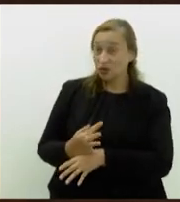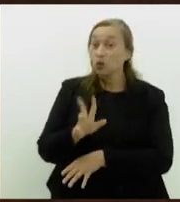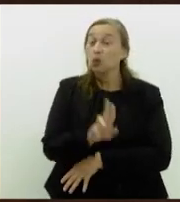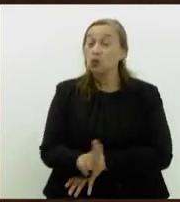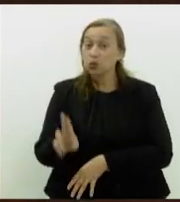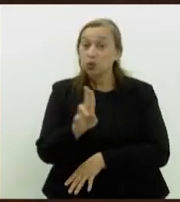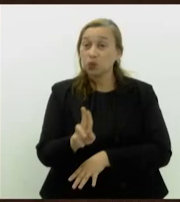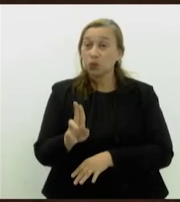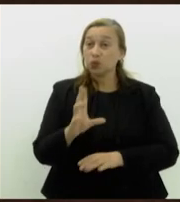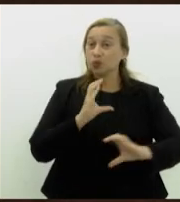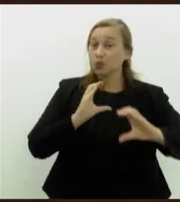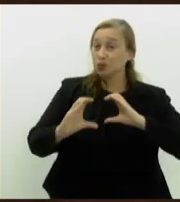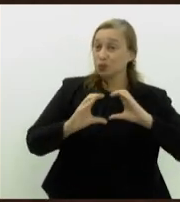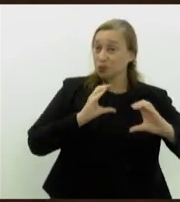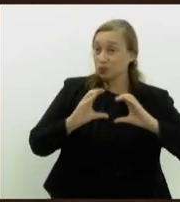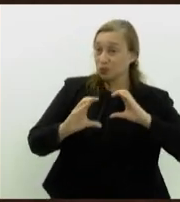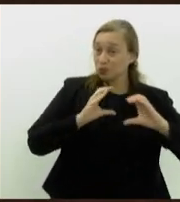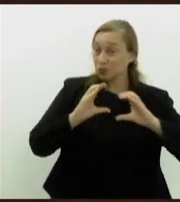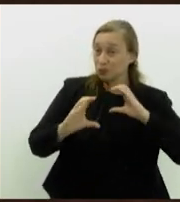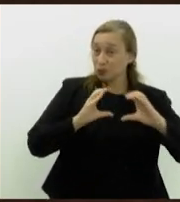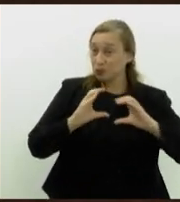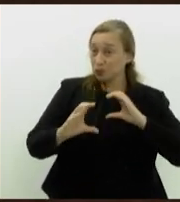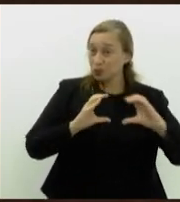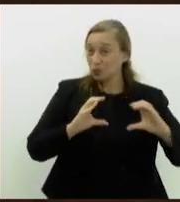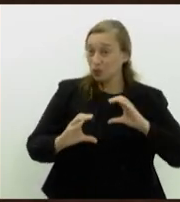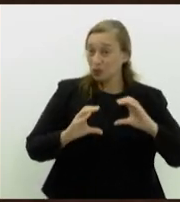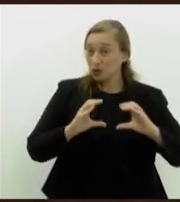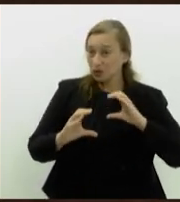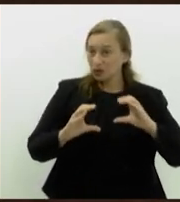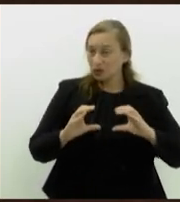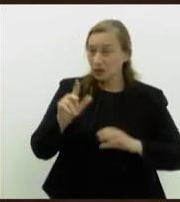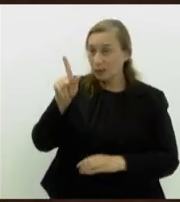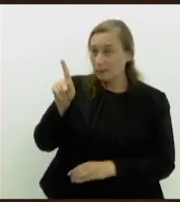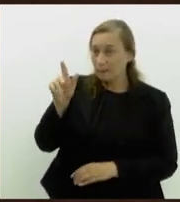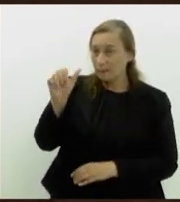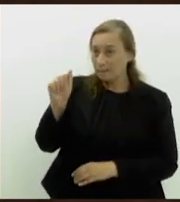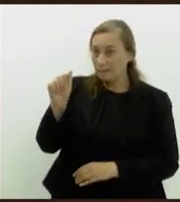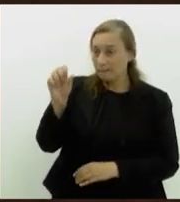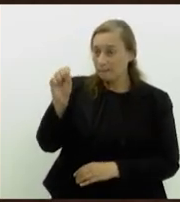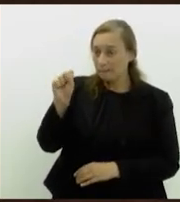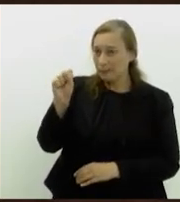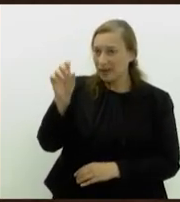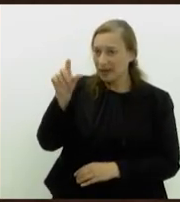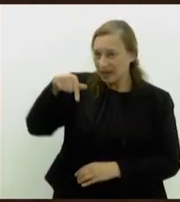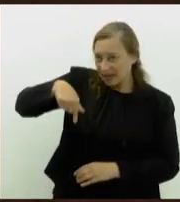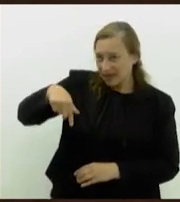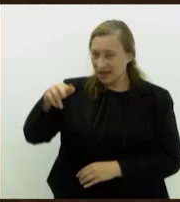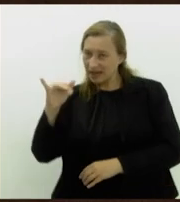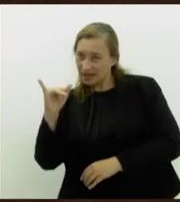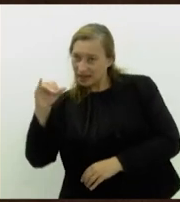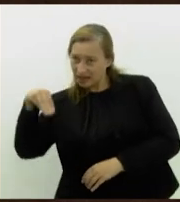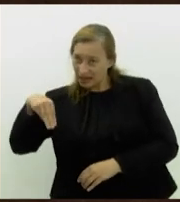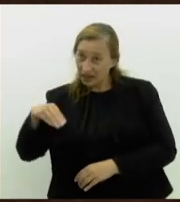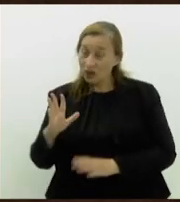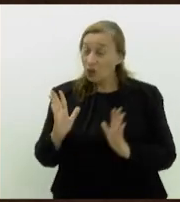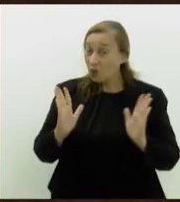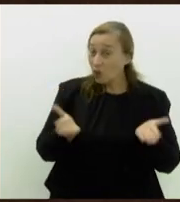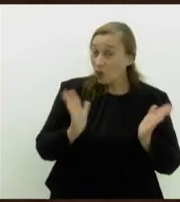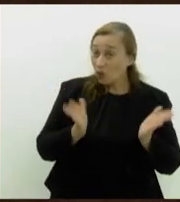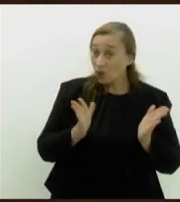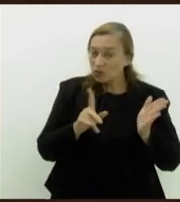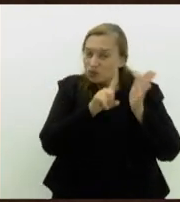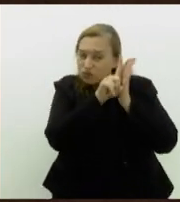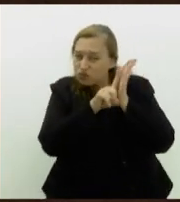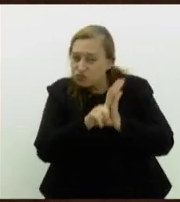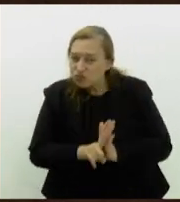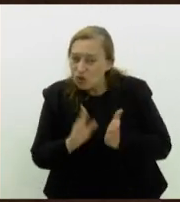de comunicação denominado o Pasquim. Hoje, vasculhando